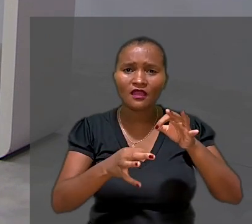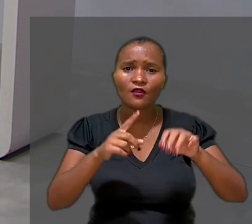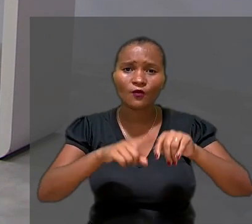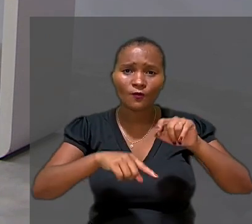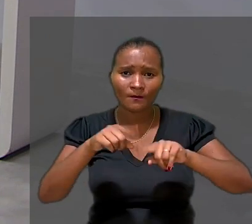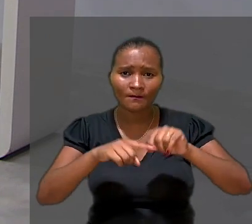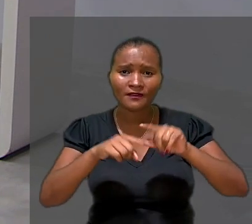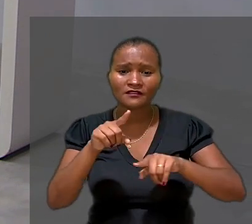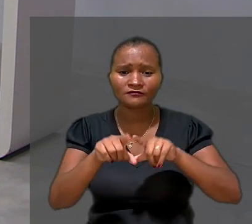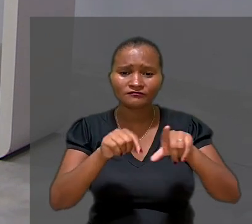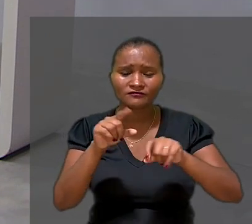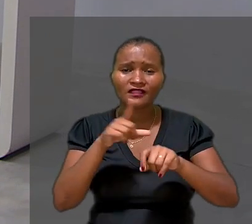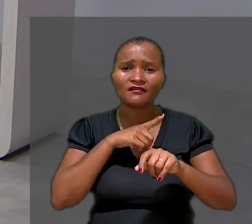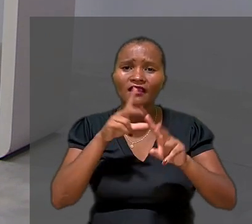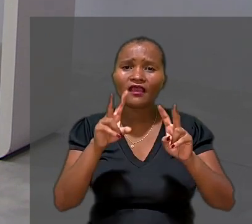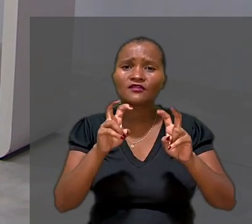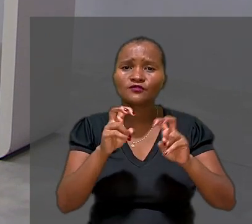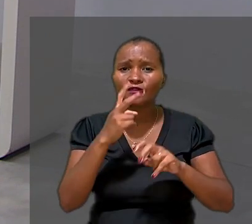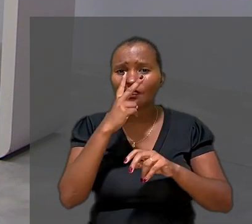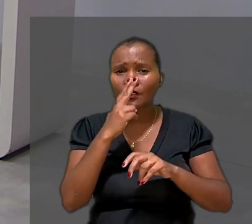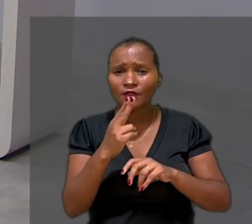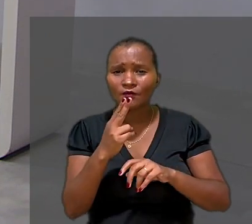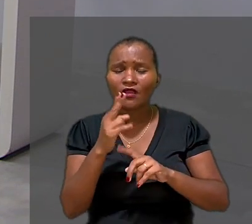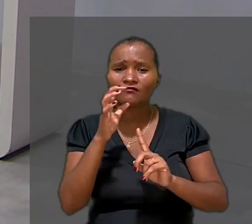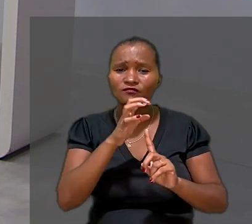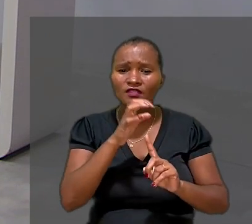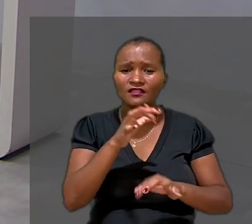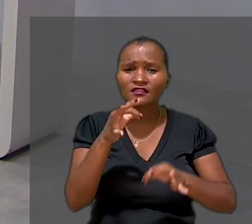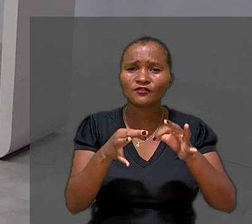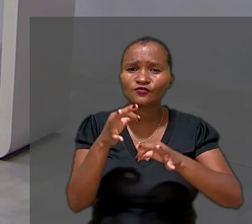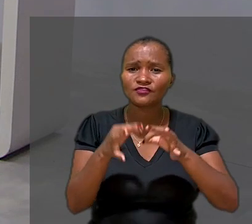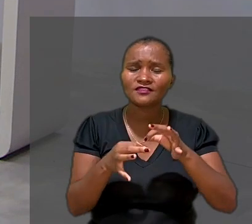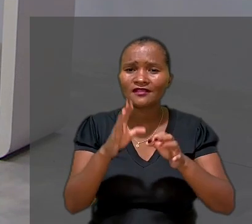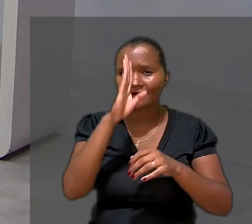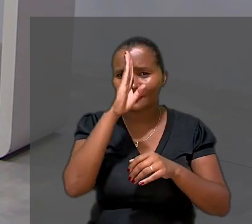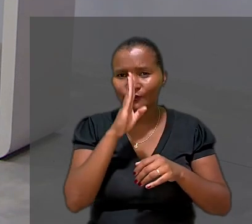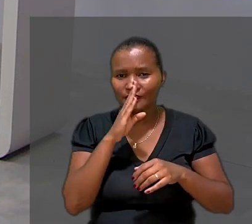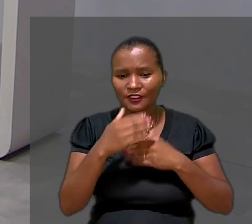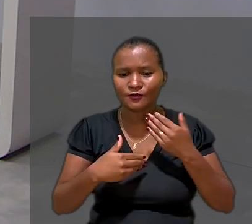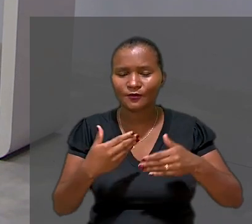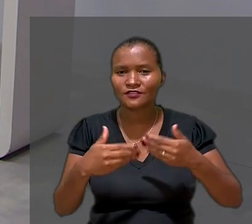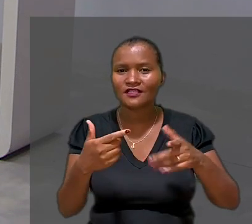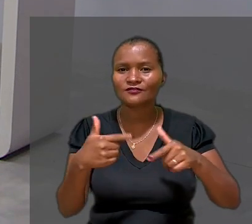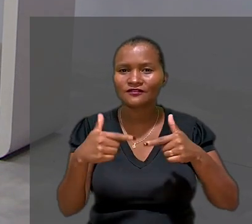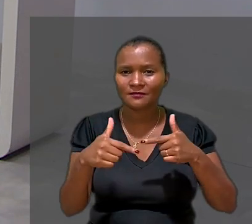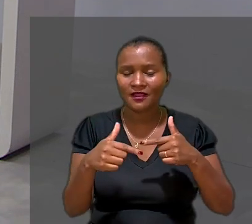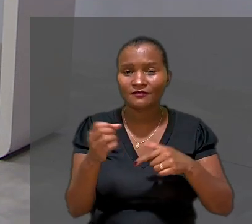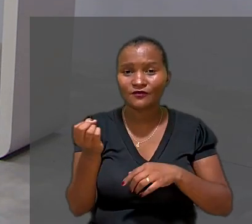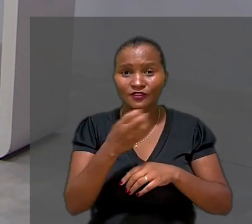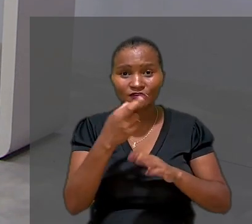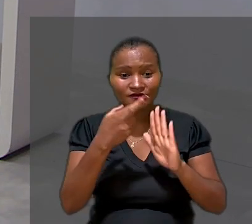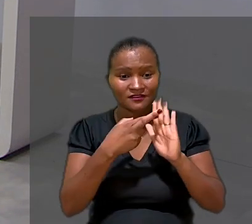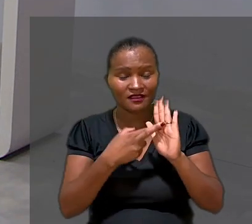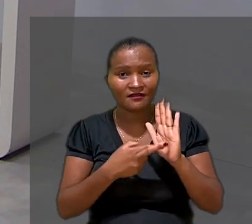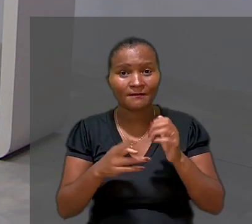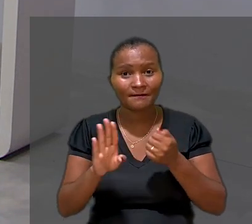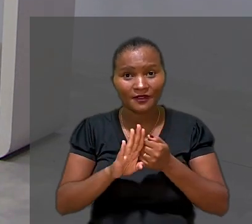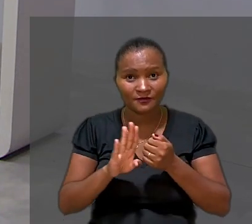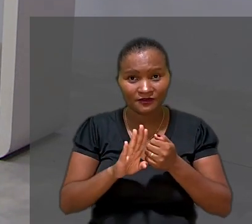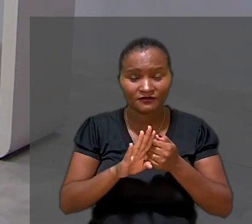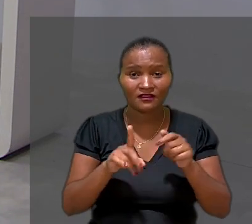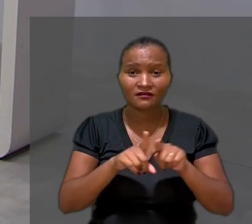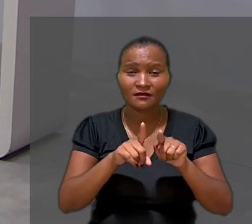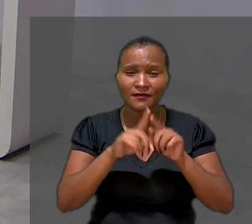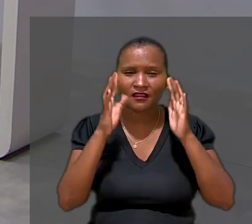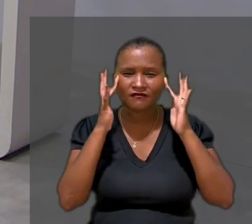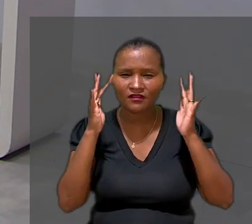Os materiais selecionados abordam assuntos como os efeitos da justiça gratuita no processo do trabalho, os novos parâmetros para esse